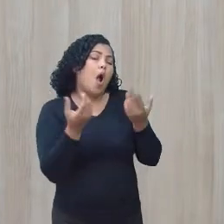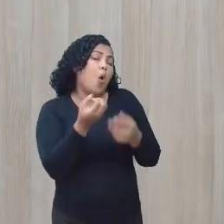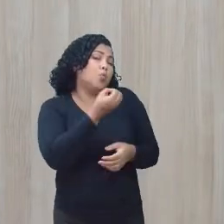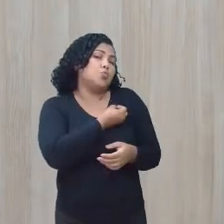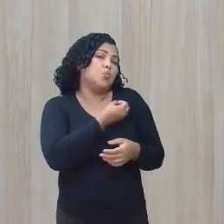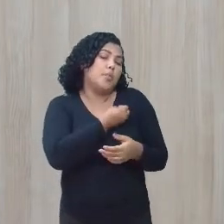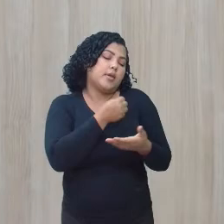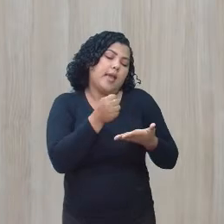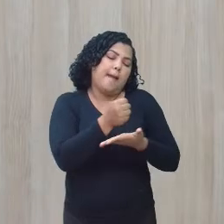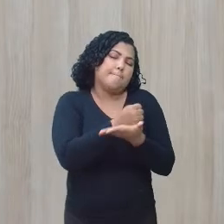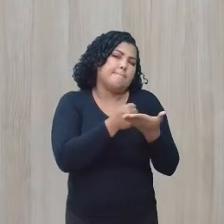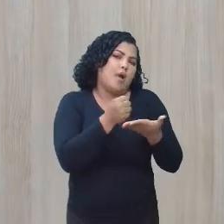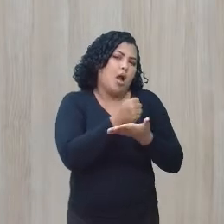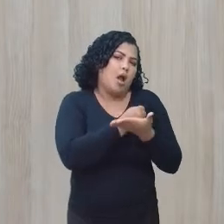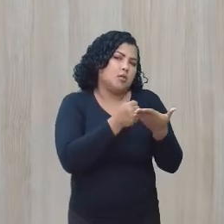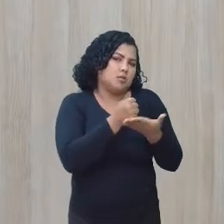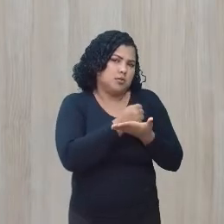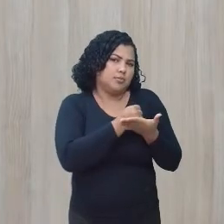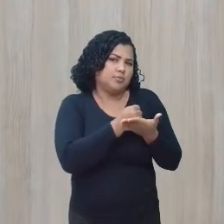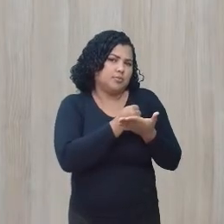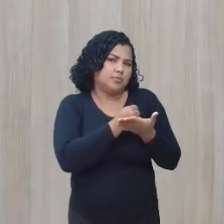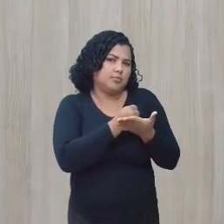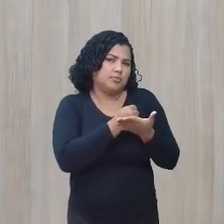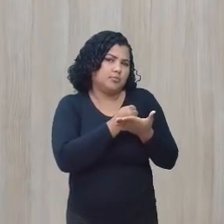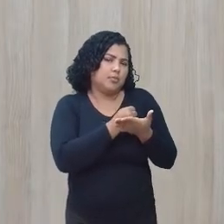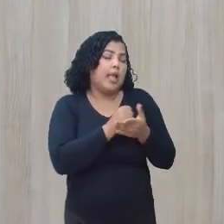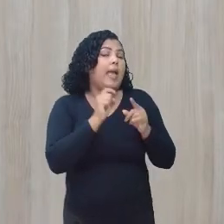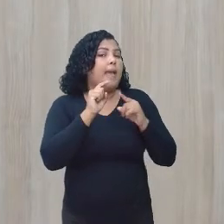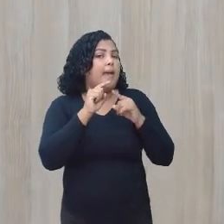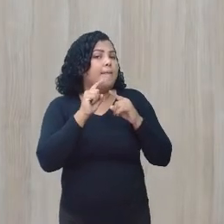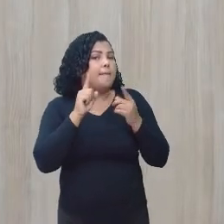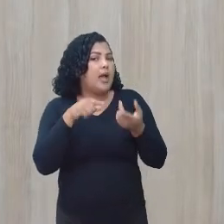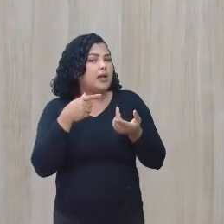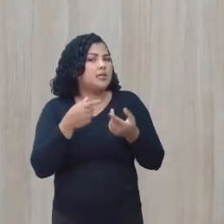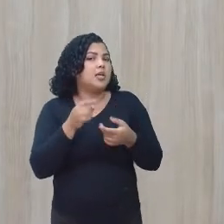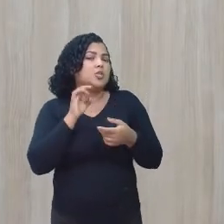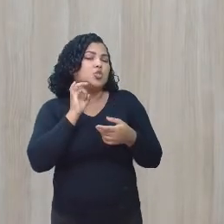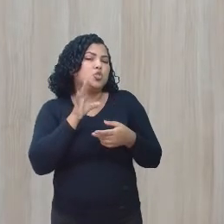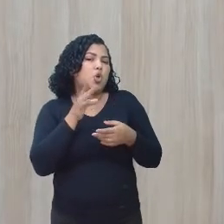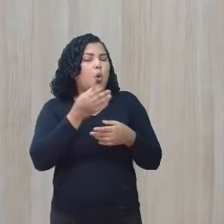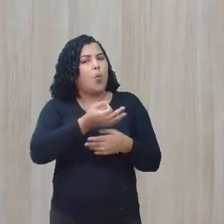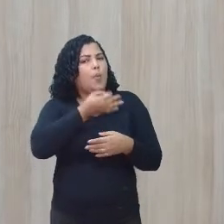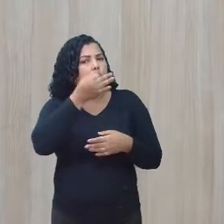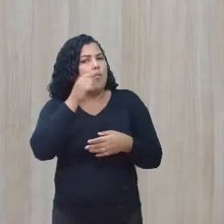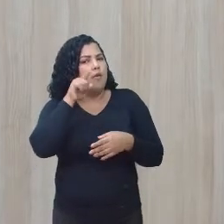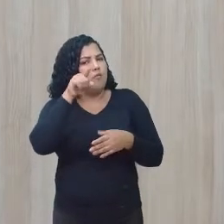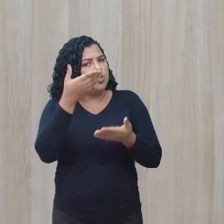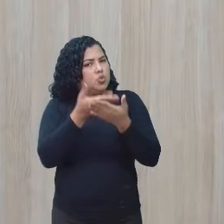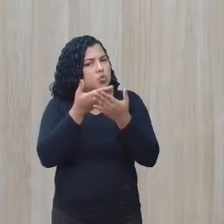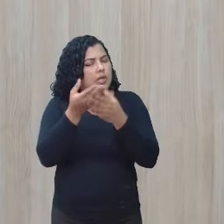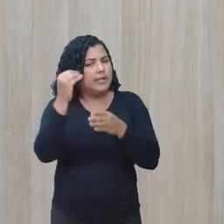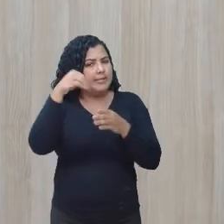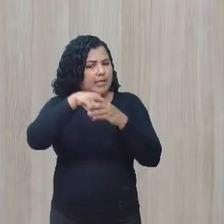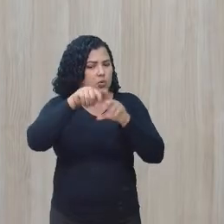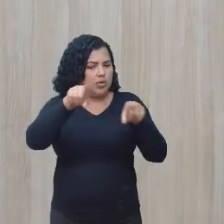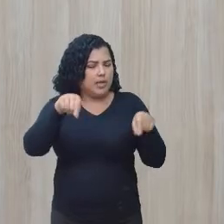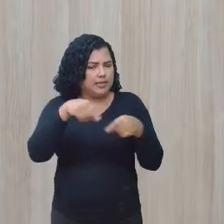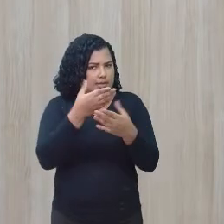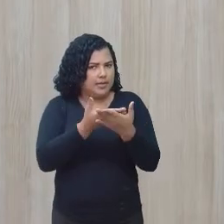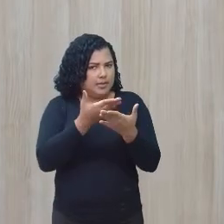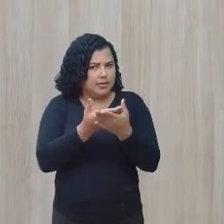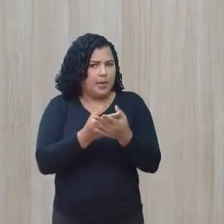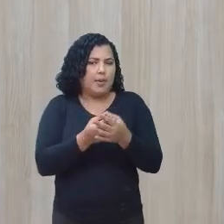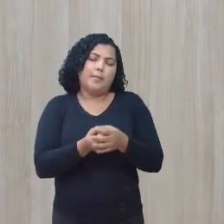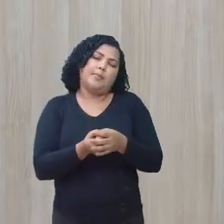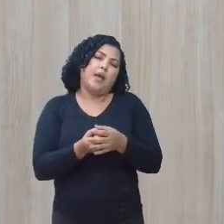a base? Isso é muito importante, mas eu deixo isso como sugestão para ser trabalhado em sala de aula. Mas basicamente